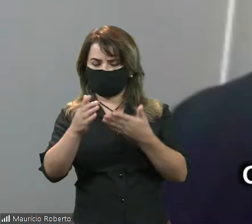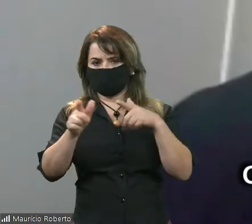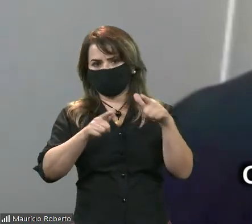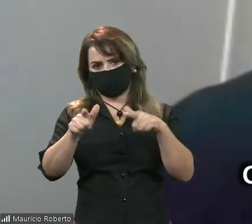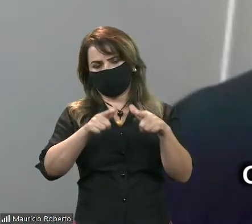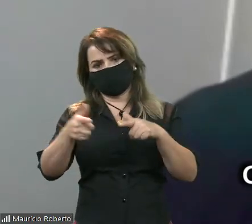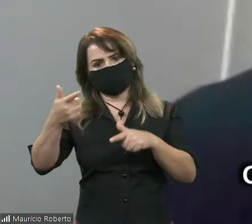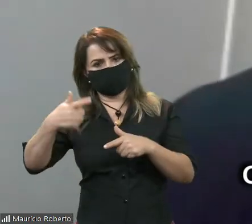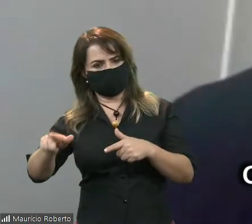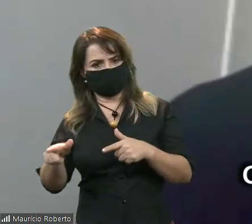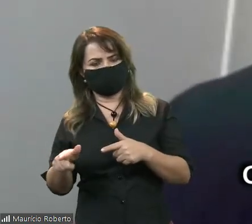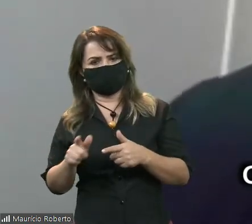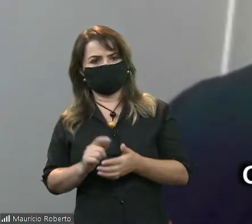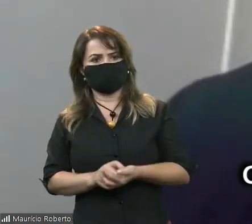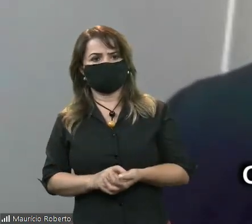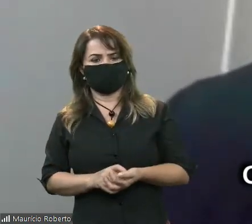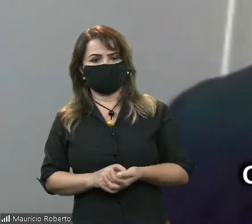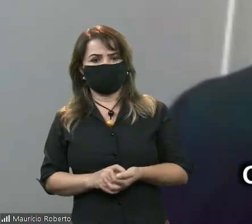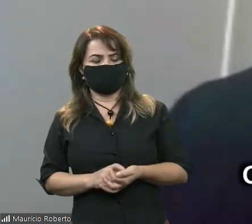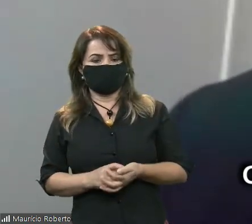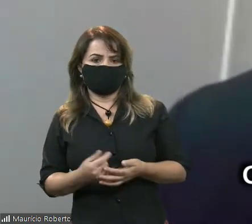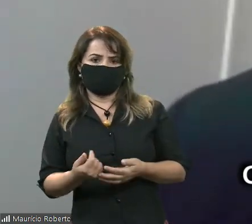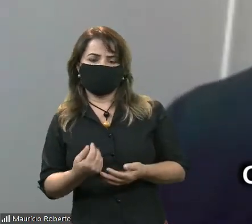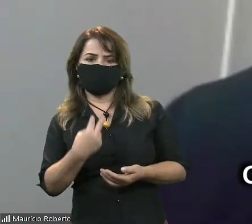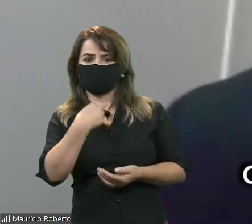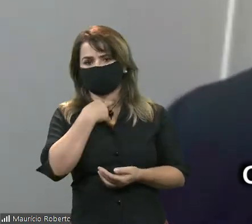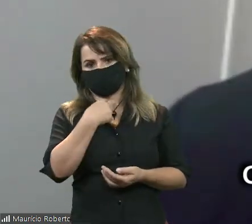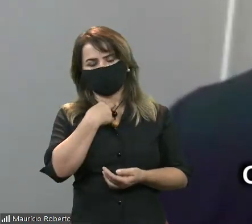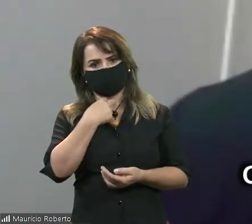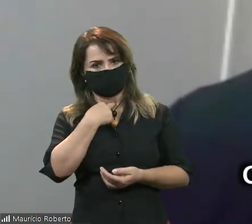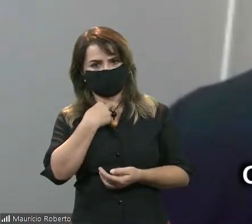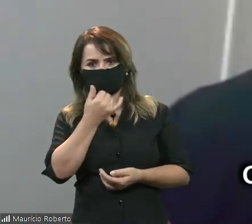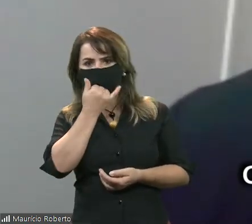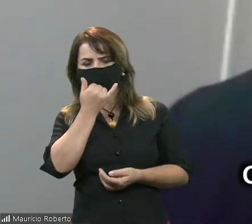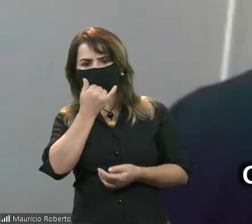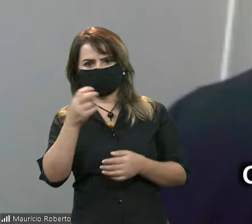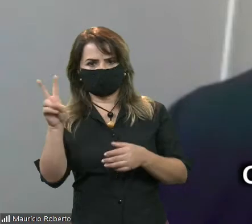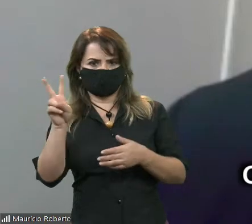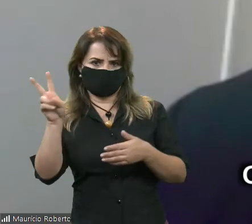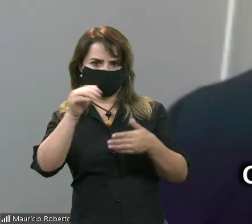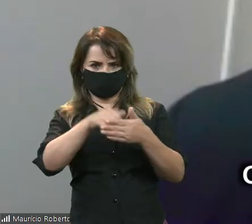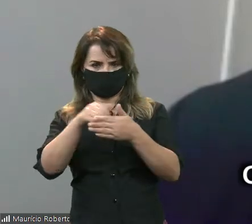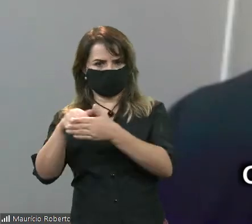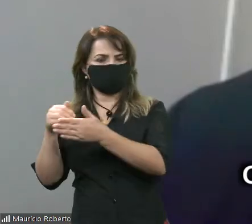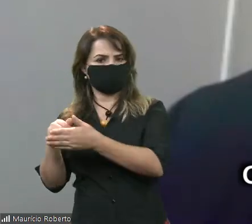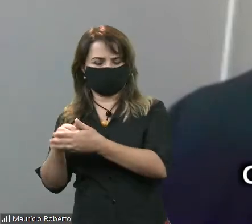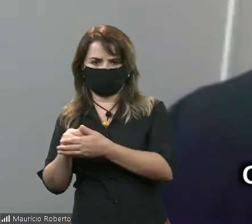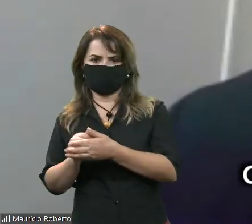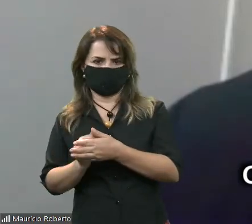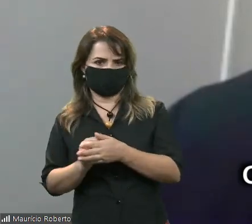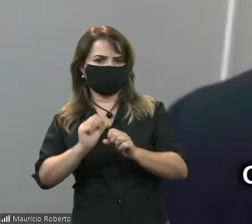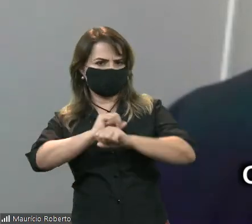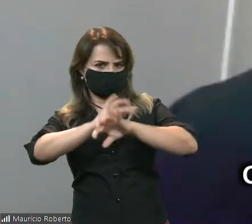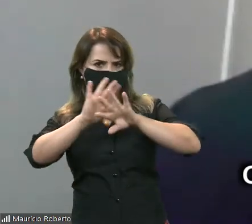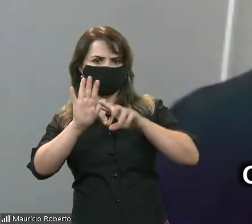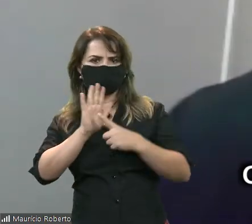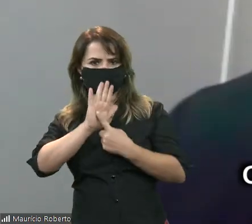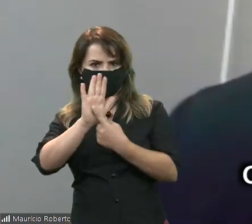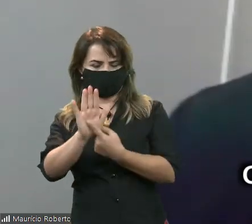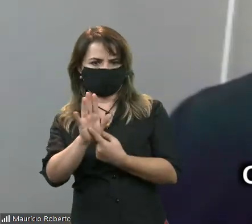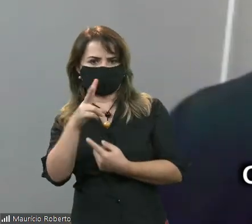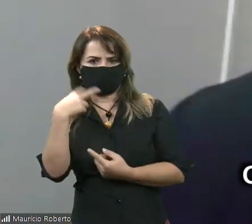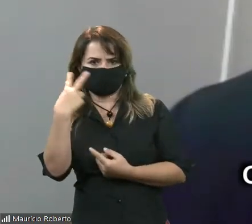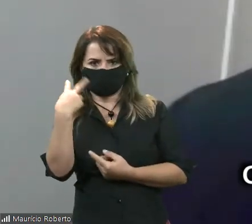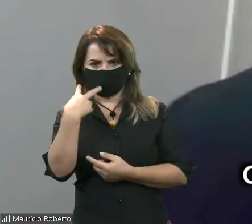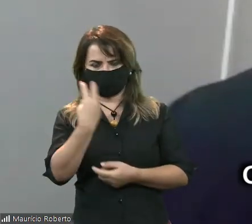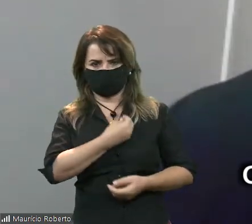Então, fico impedido de participar da votação. É isso que eu queria deixar claro aqui para os senhores vereadores